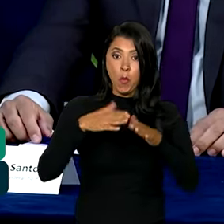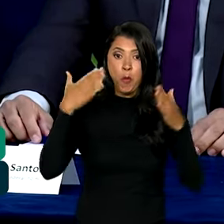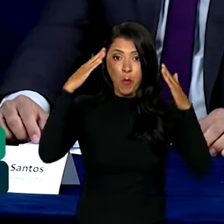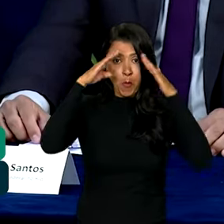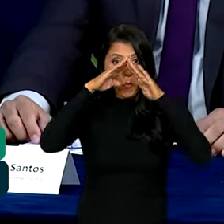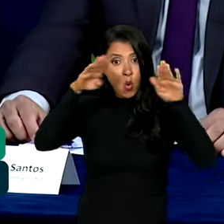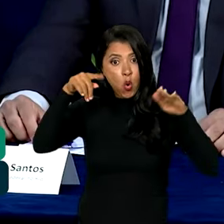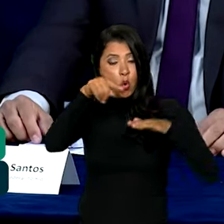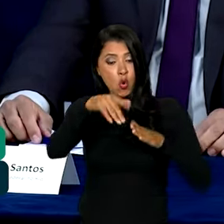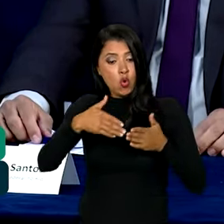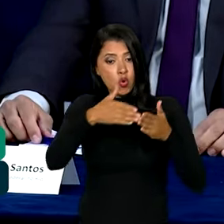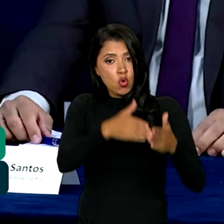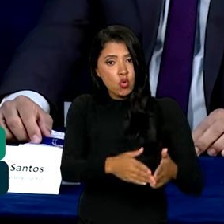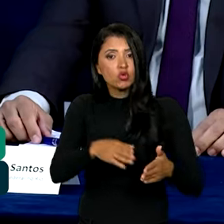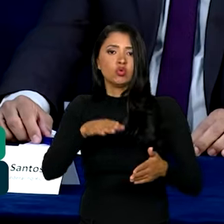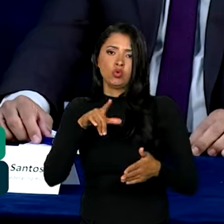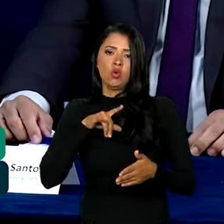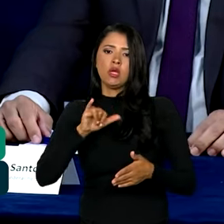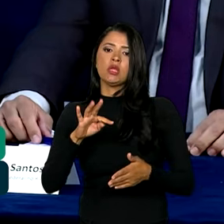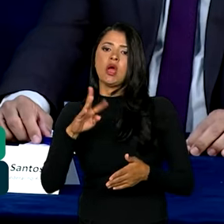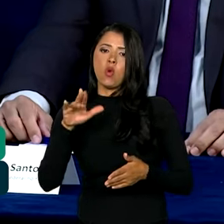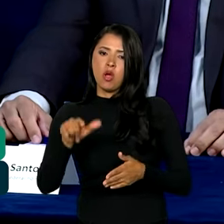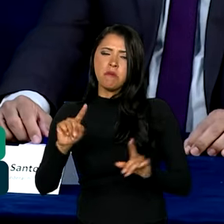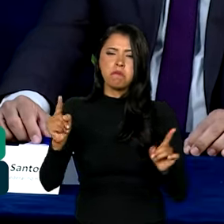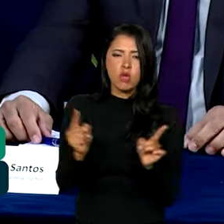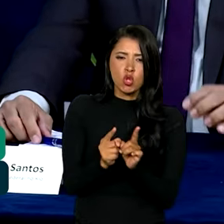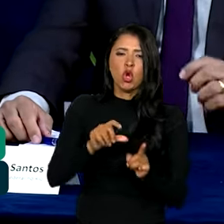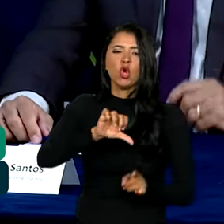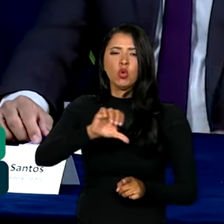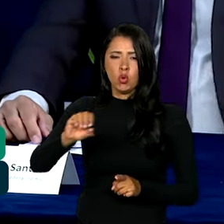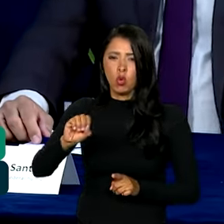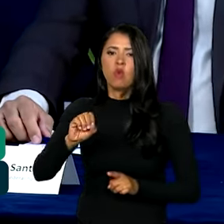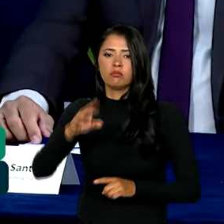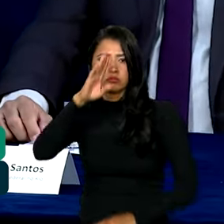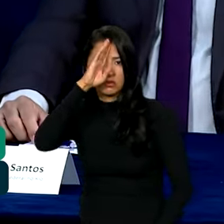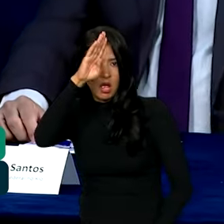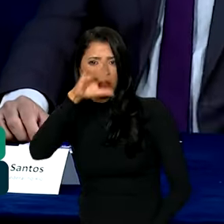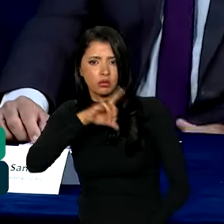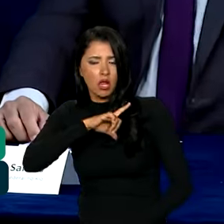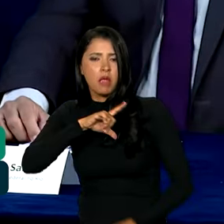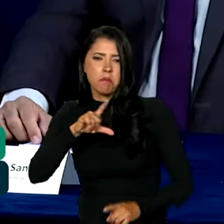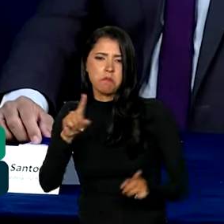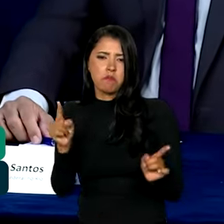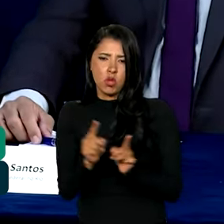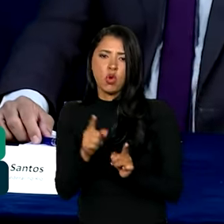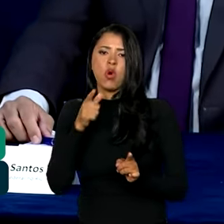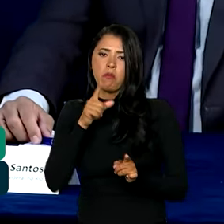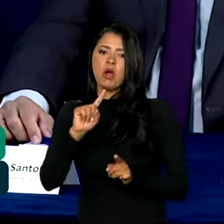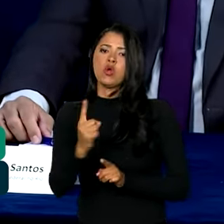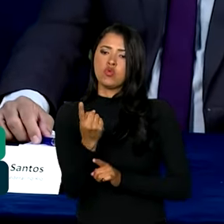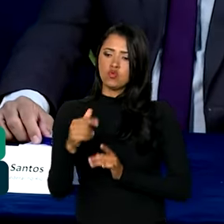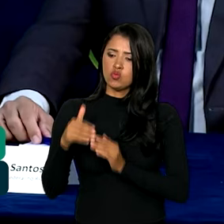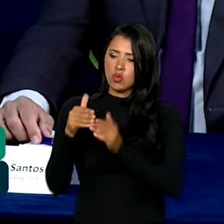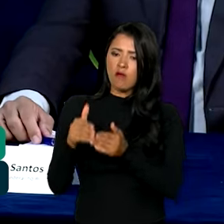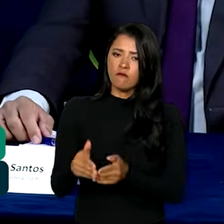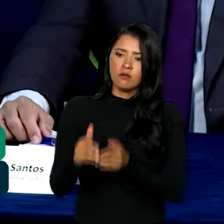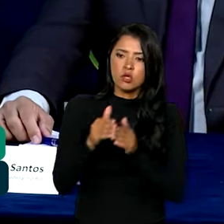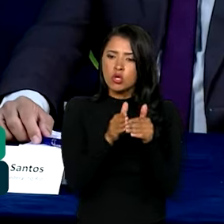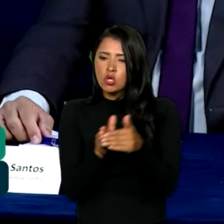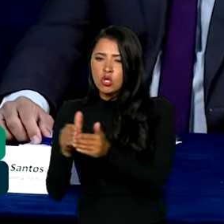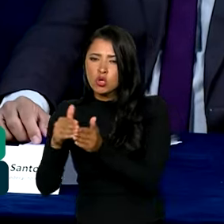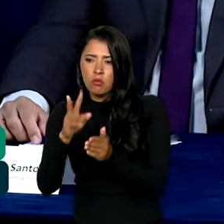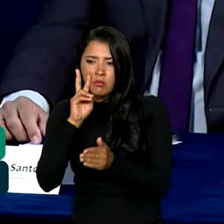contingente um pouco menor, de cerca de 200 militares, mas também com um navio de patrulha dedicado à Baía